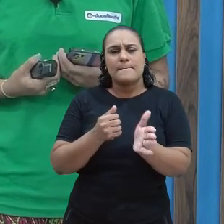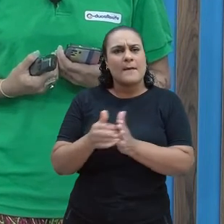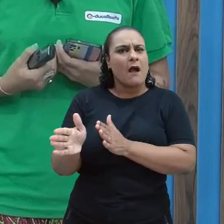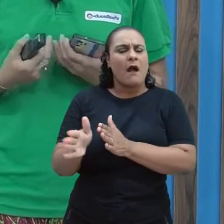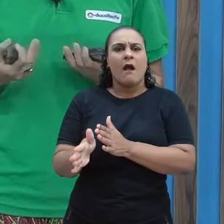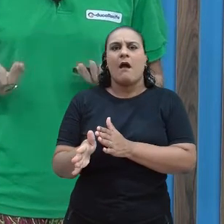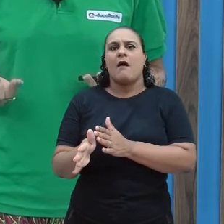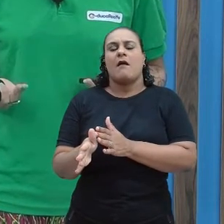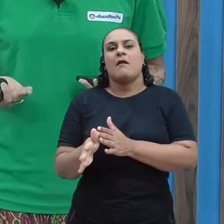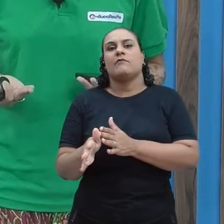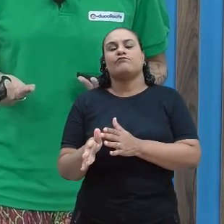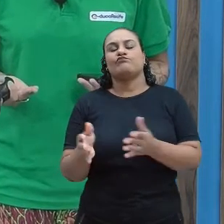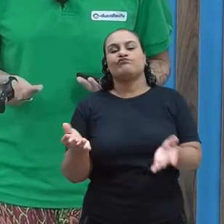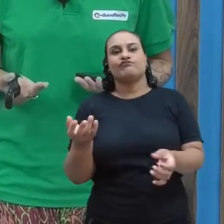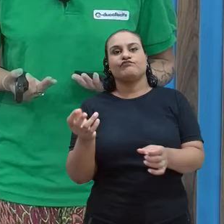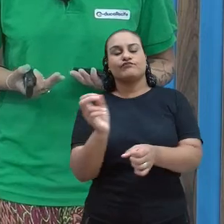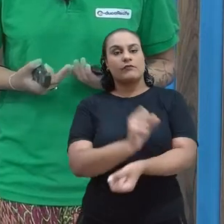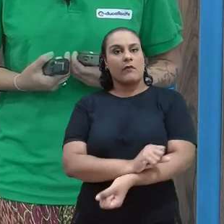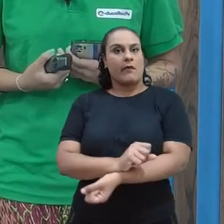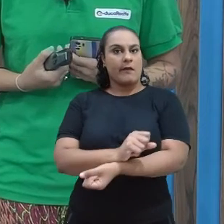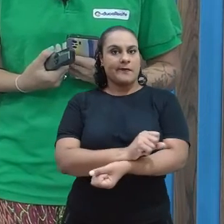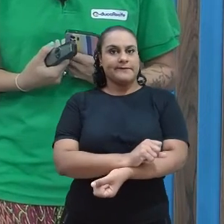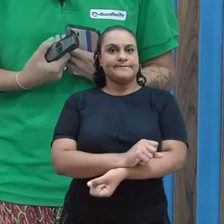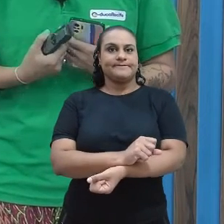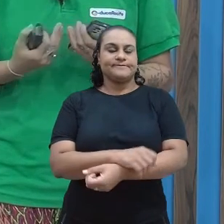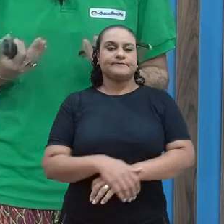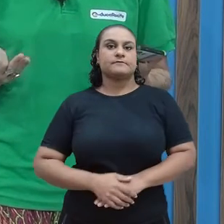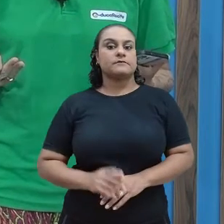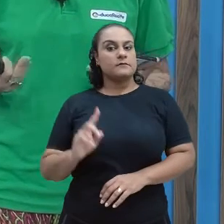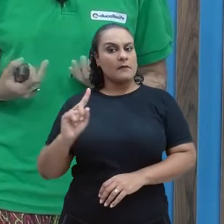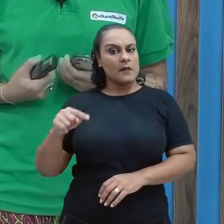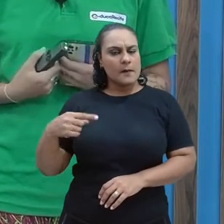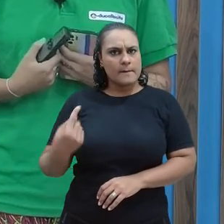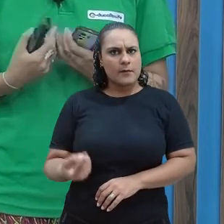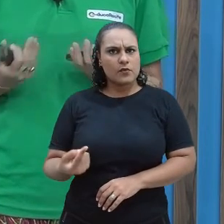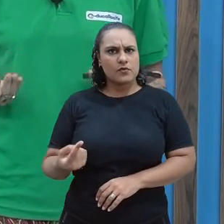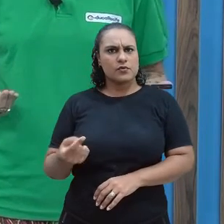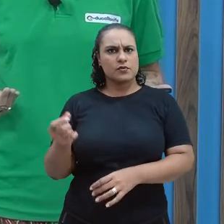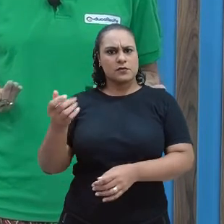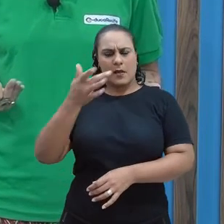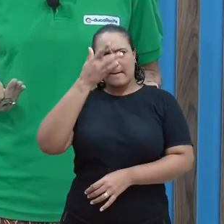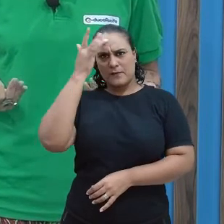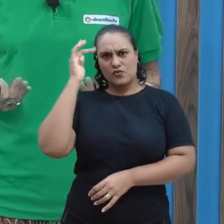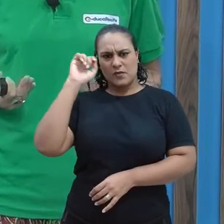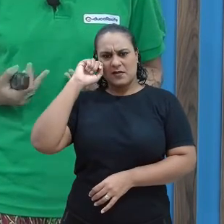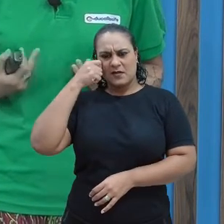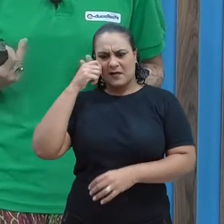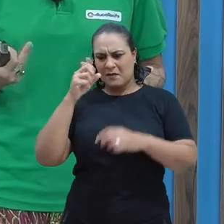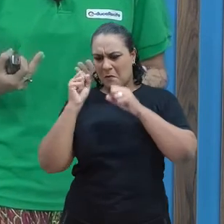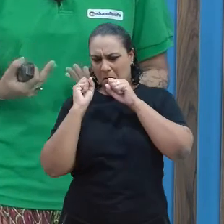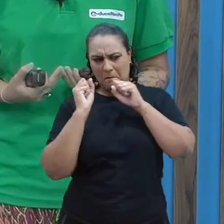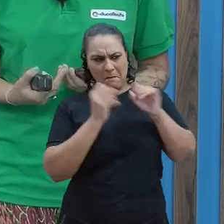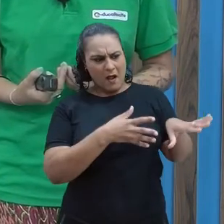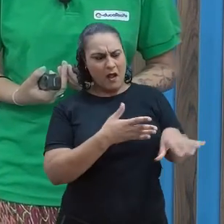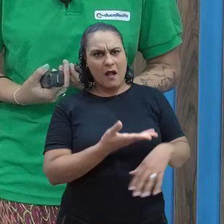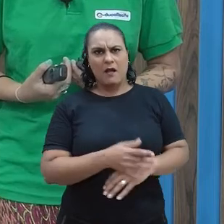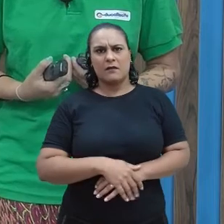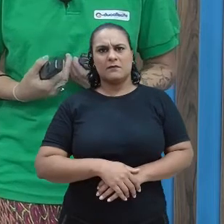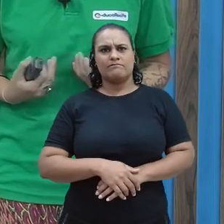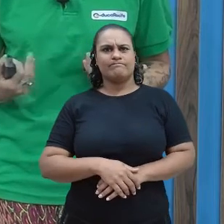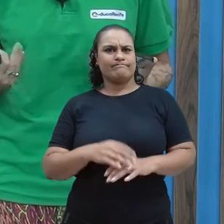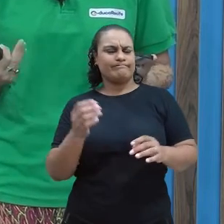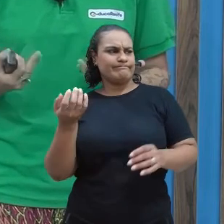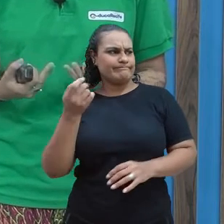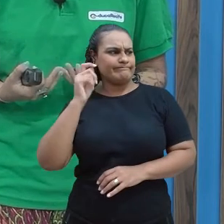assim, depois que aboliu a escravidão, esses negros foram jogados à própria sorte, né? Não deram oportunidades